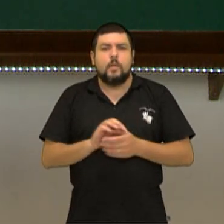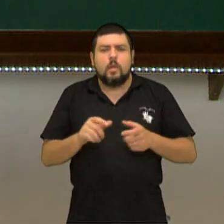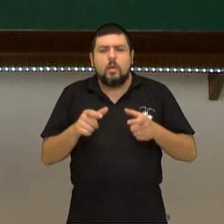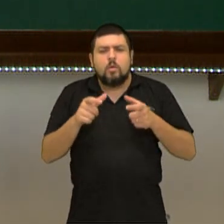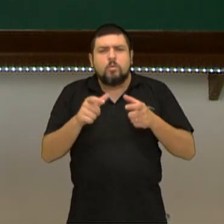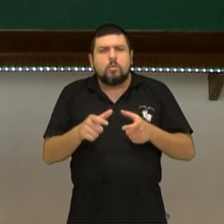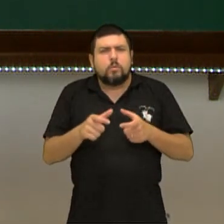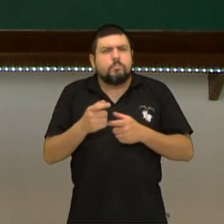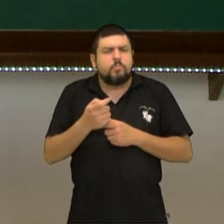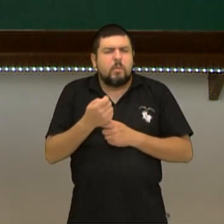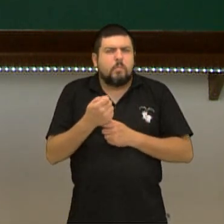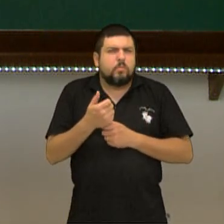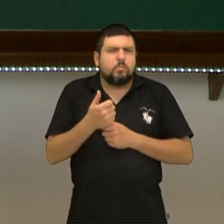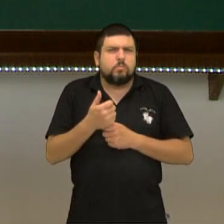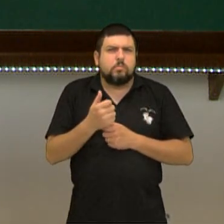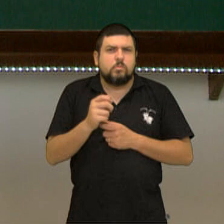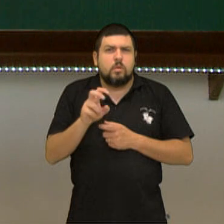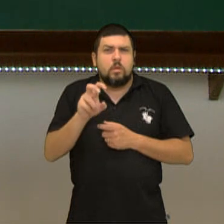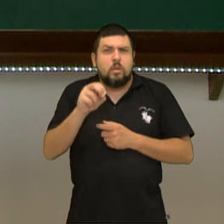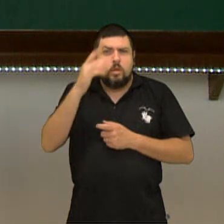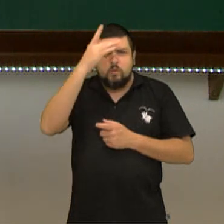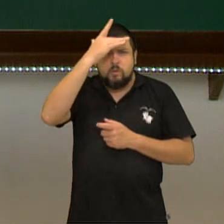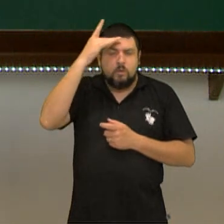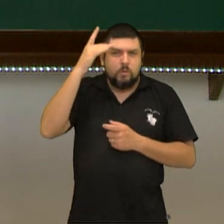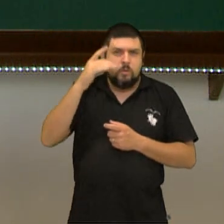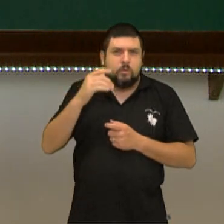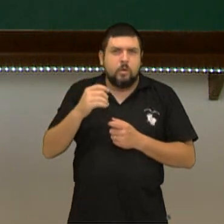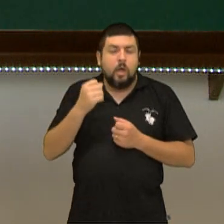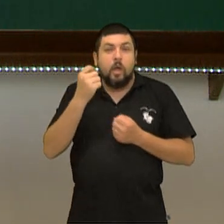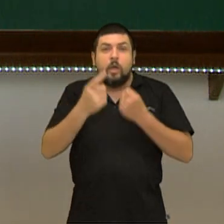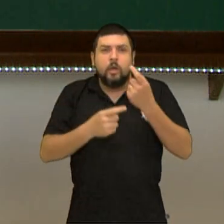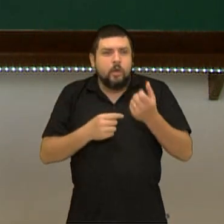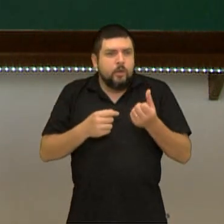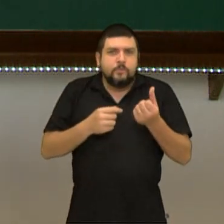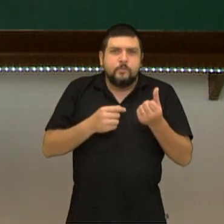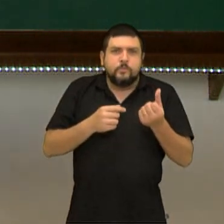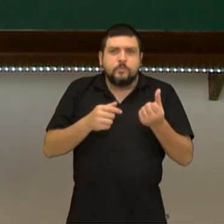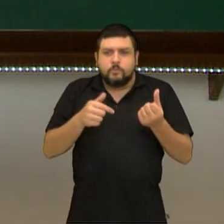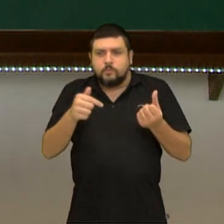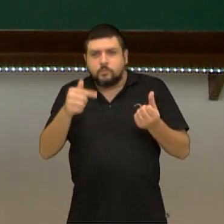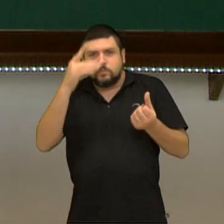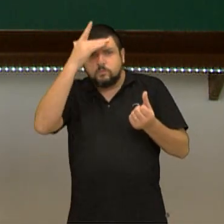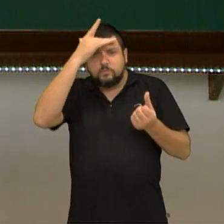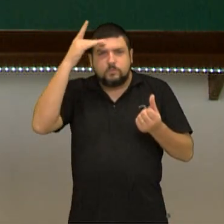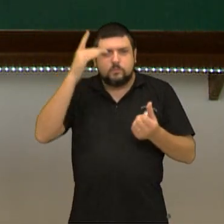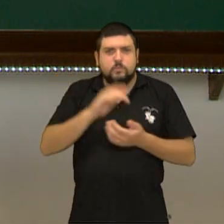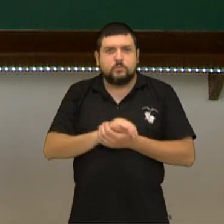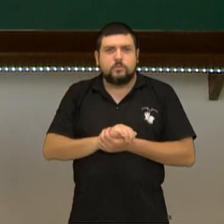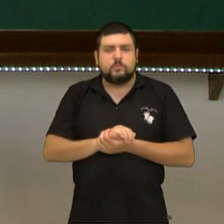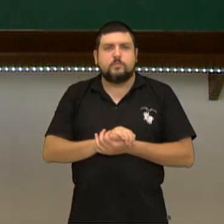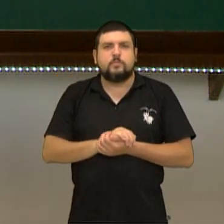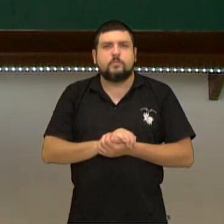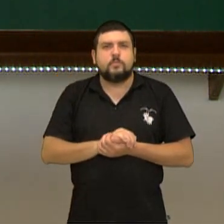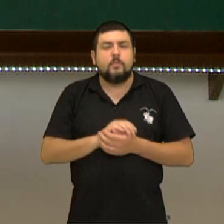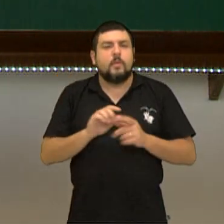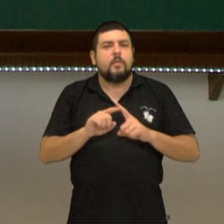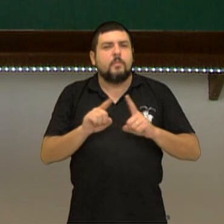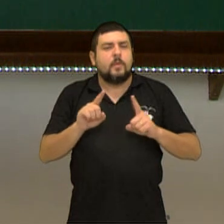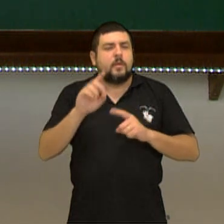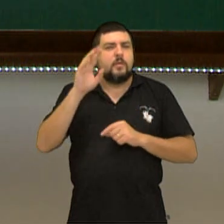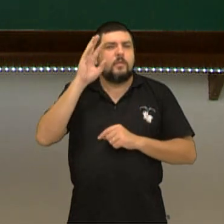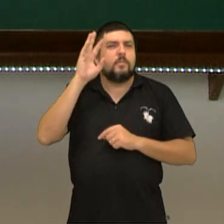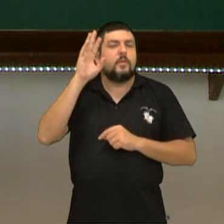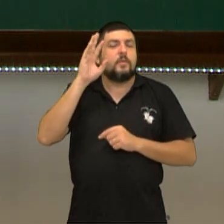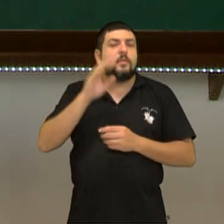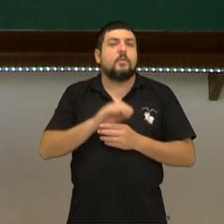aí de 30, 40, 50 pessoas, quando muito, às vezes 5, 6, 7 pessoas, né? É uma coisa interessante. Agora, você imagine uma nação